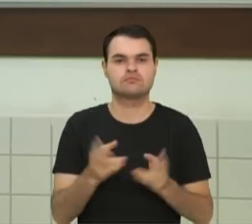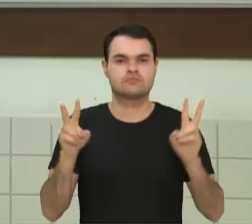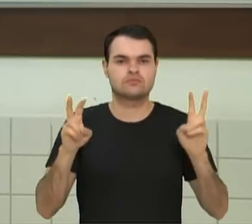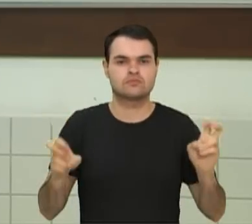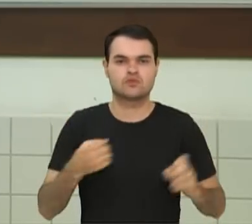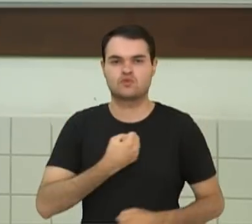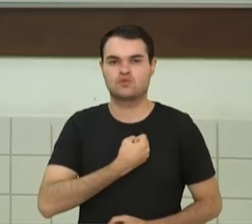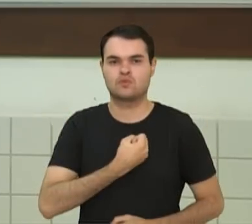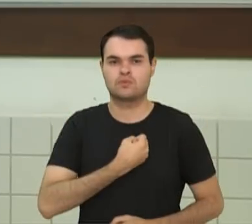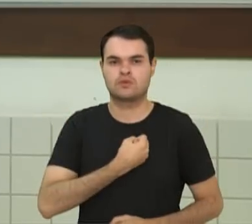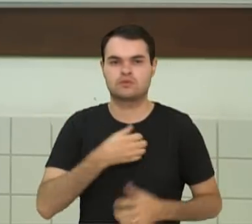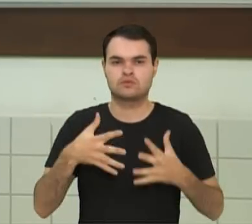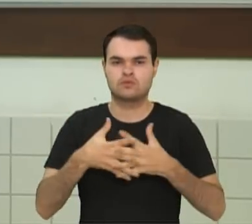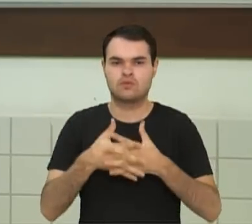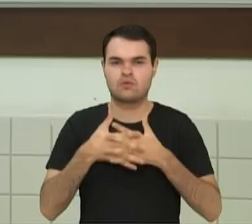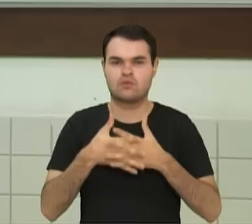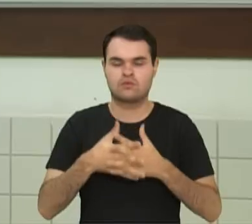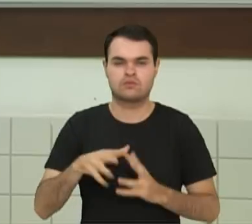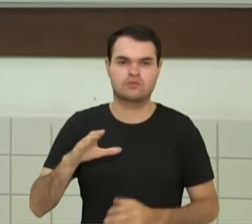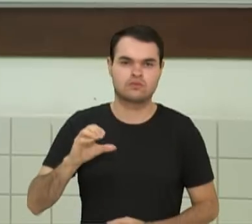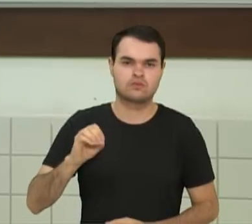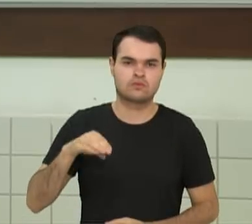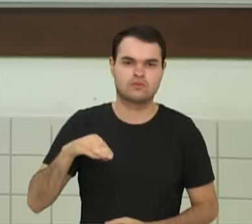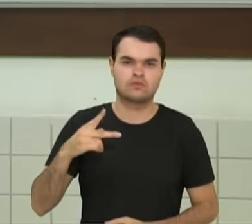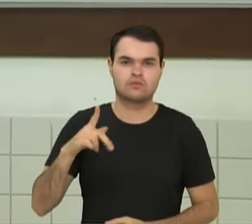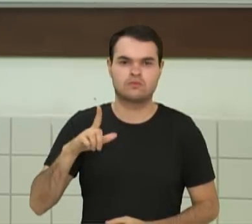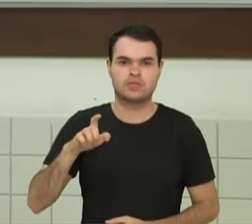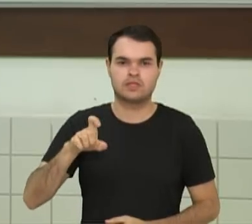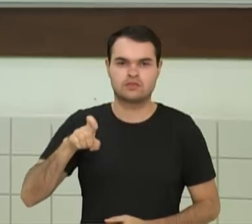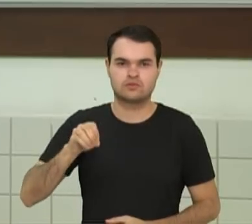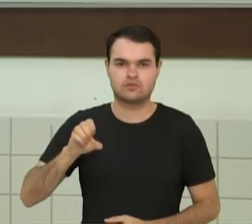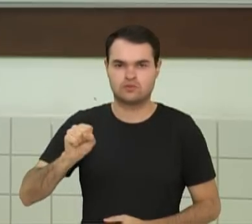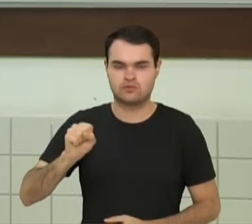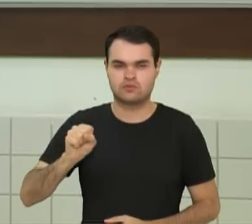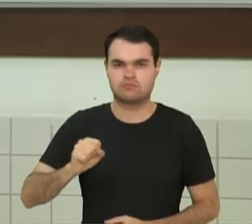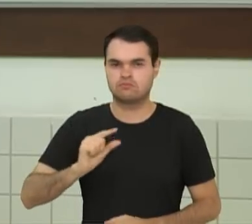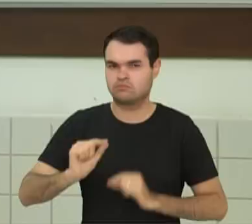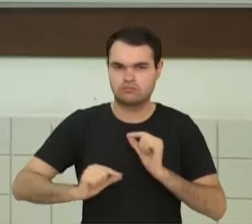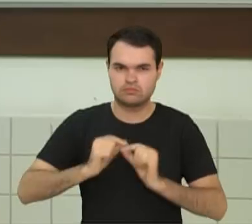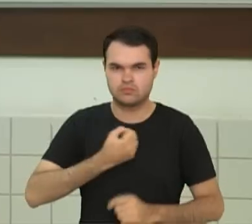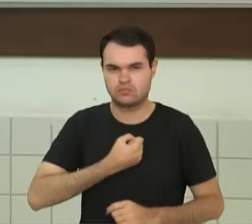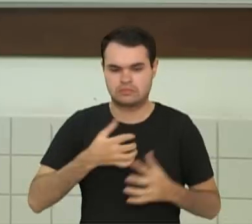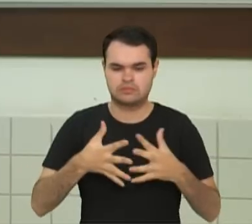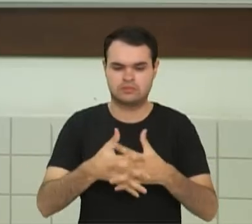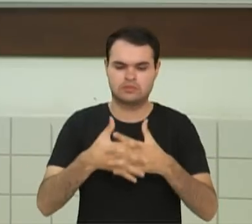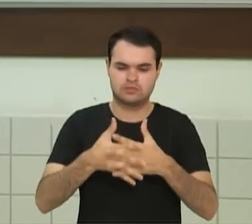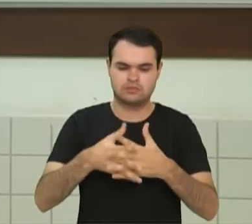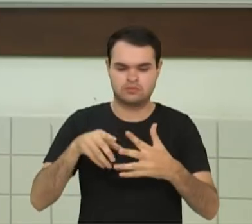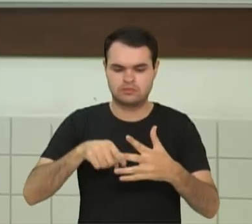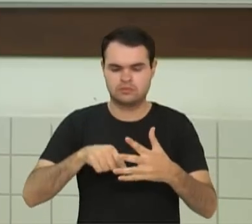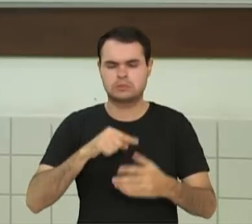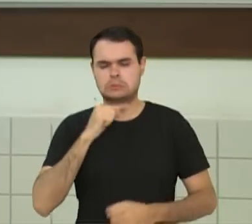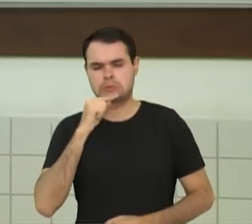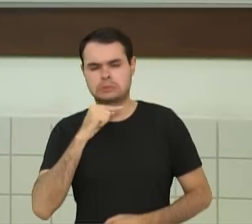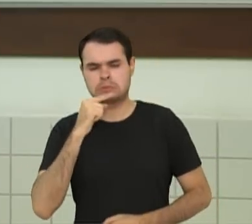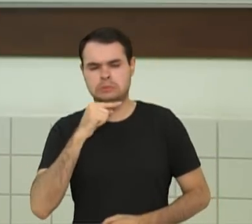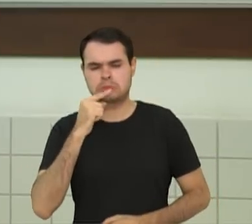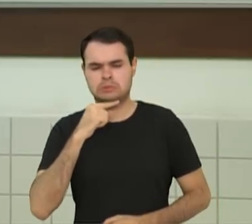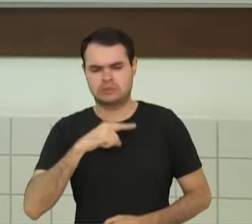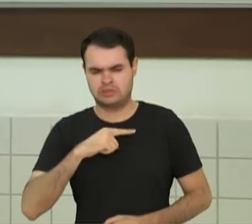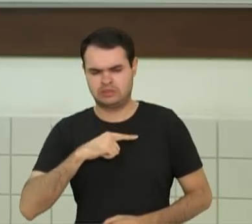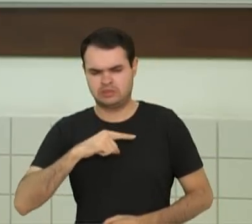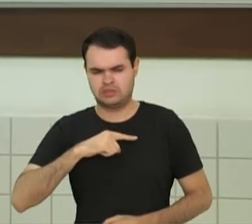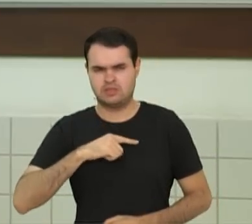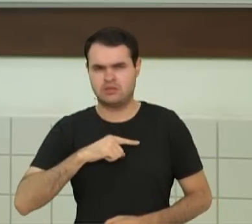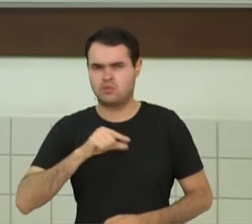números complexos, né? Então, os números complexos é aquele número que a gente sempre teve muita dúvida, né? Aparecia a raiz negativa e dizia,